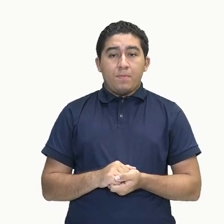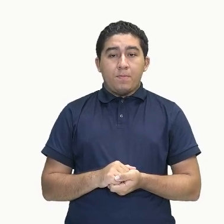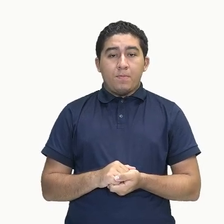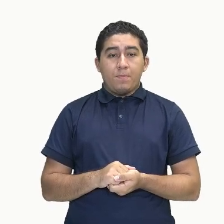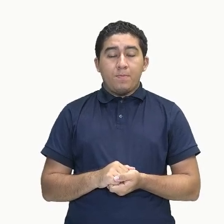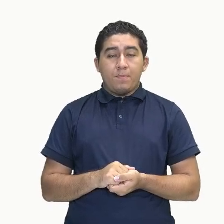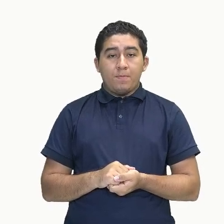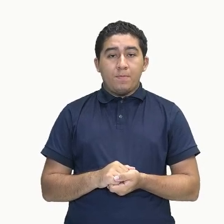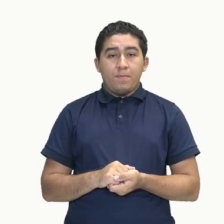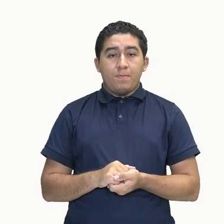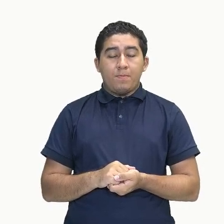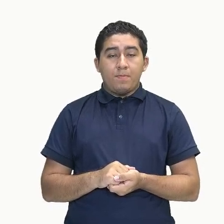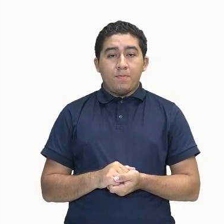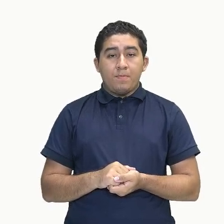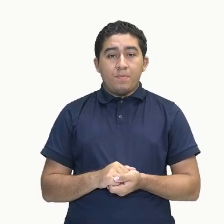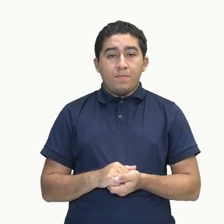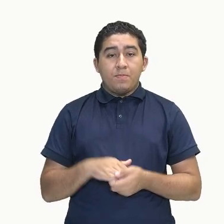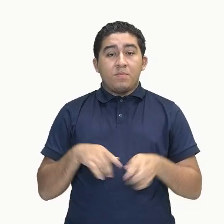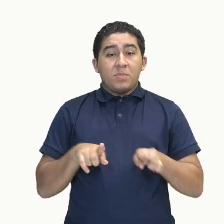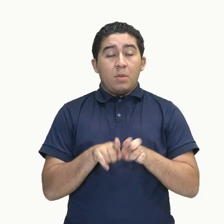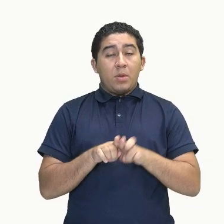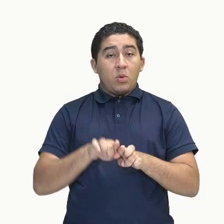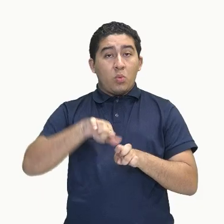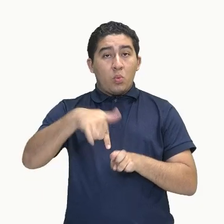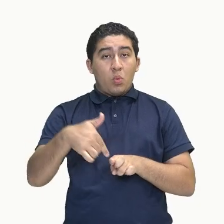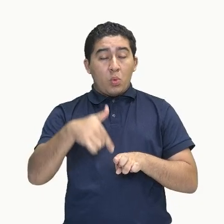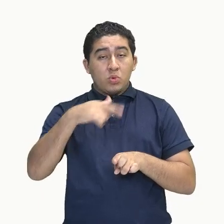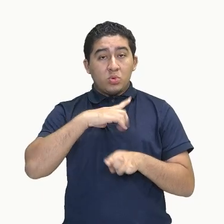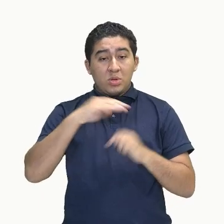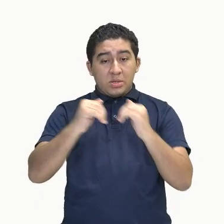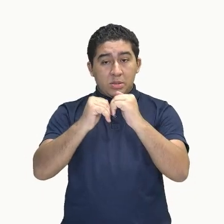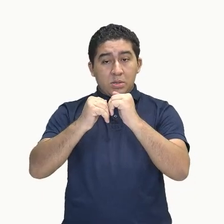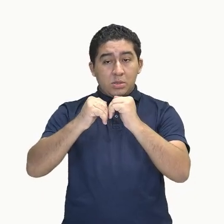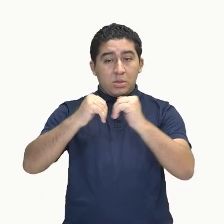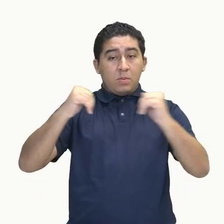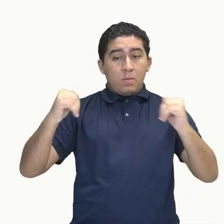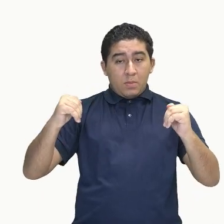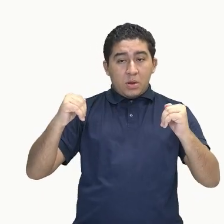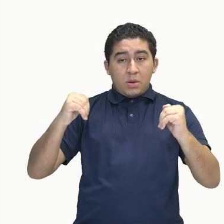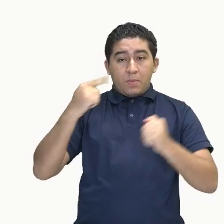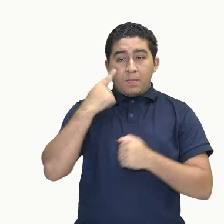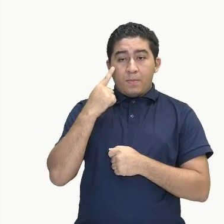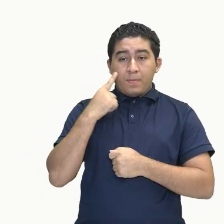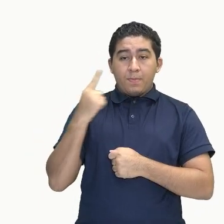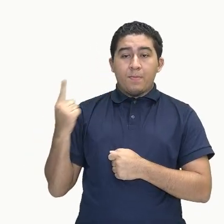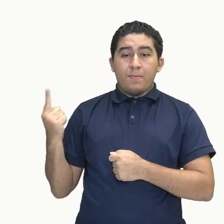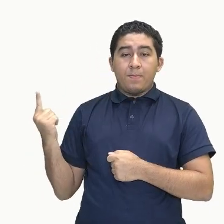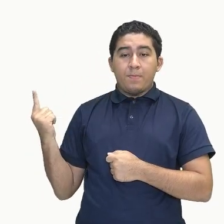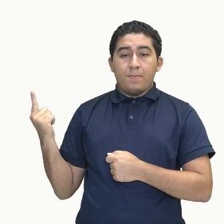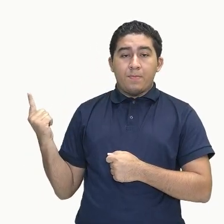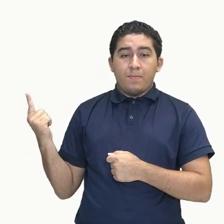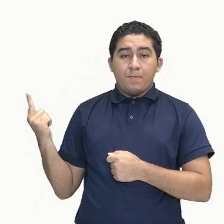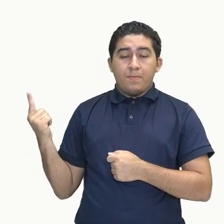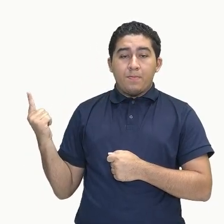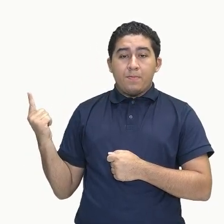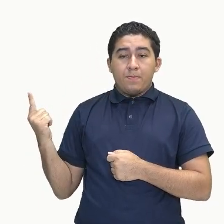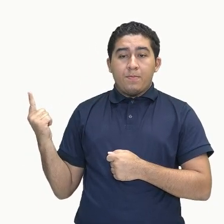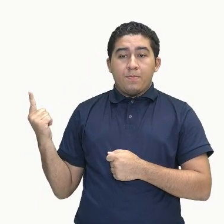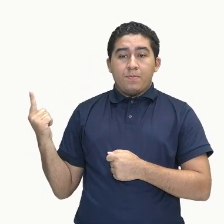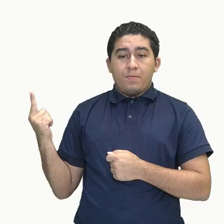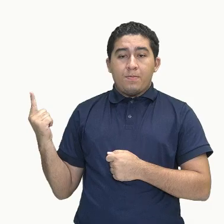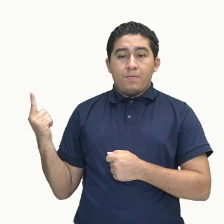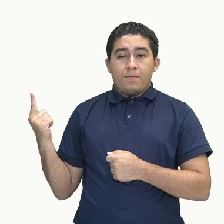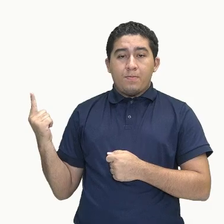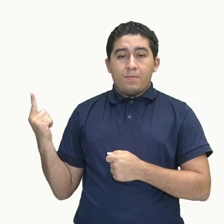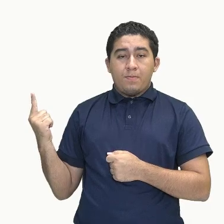sul, né? E aqui o meridiano, no sentido já vertical, né? Nós vamos observar os hemisférios,